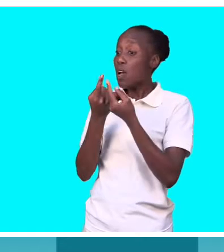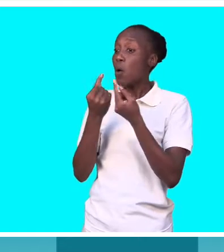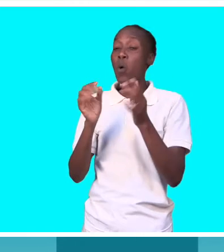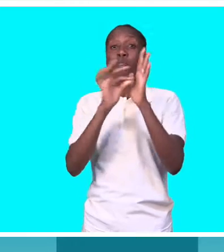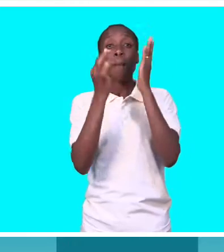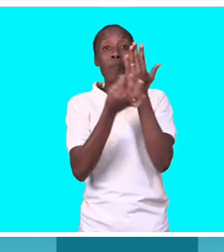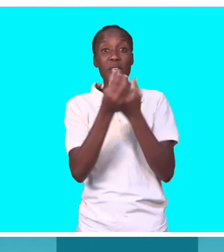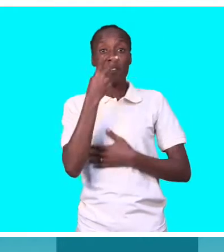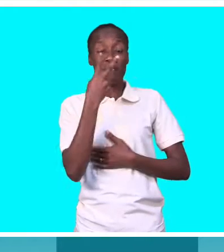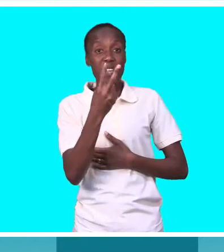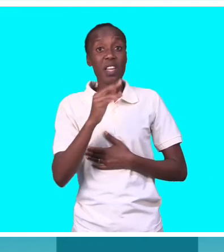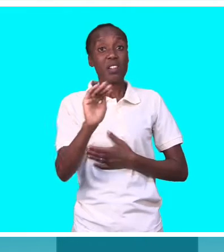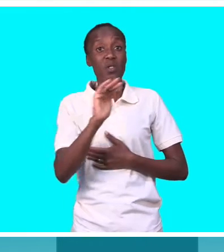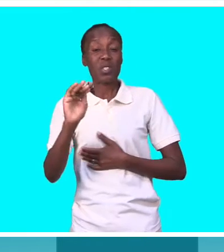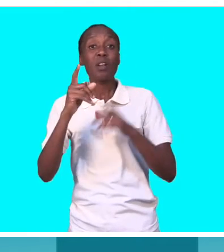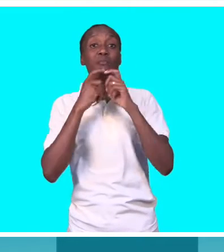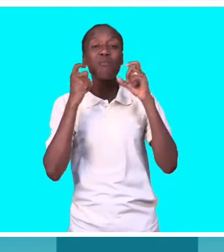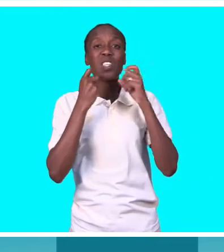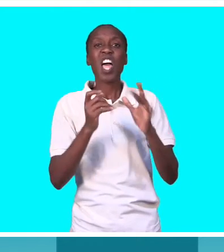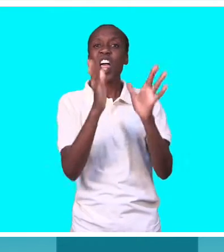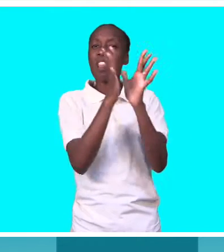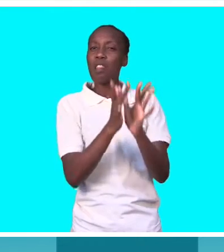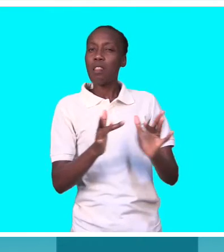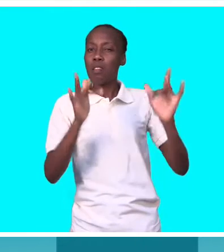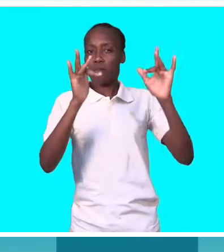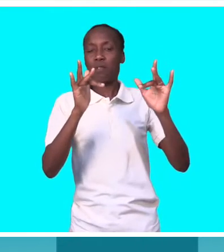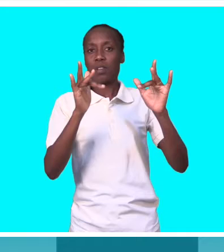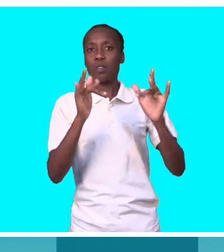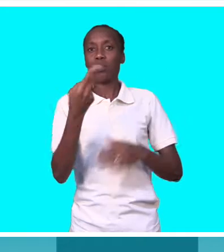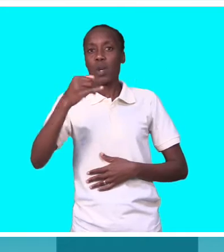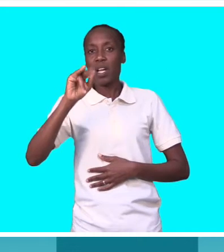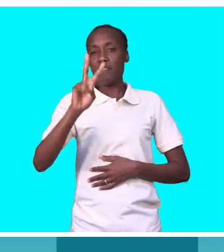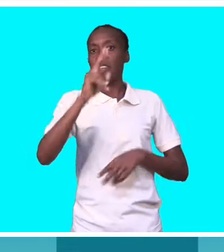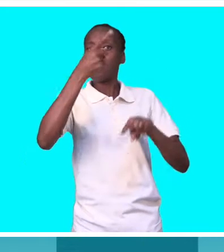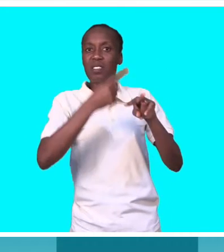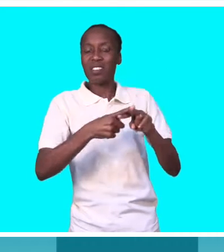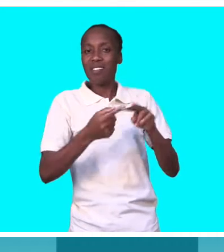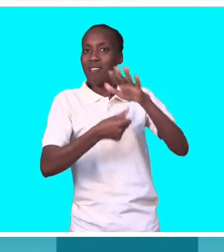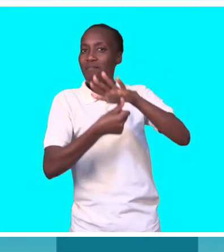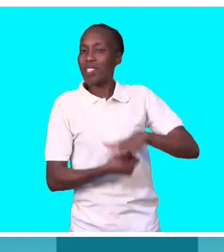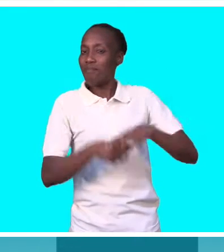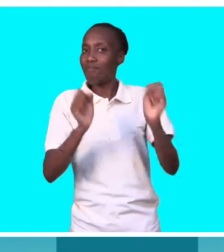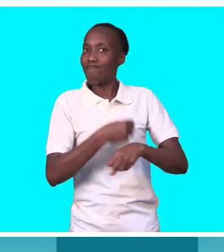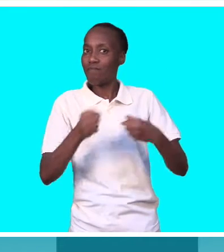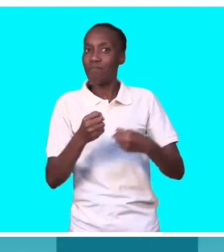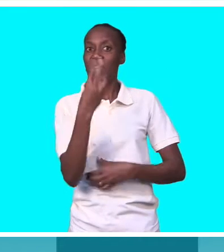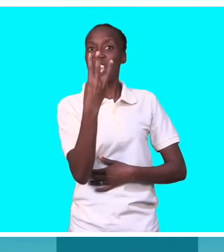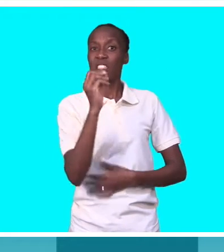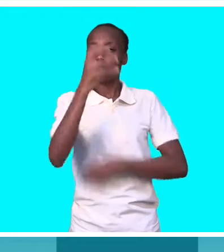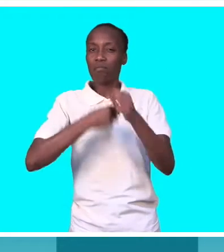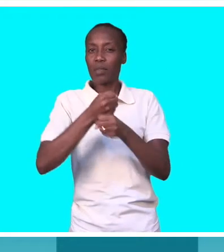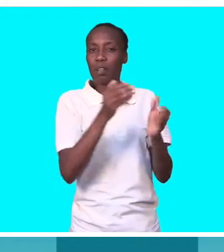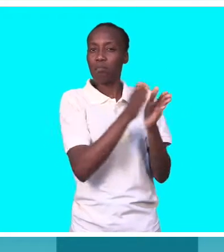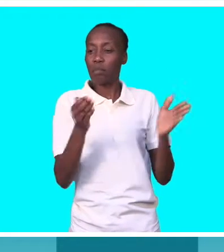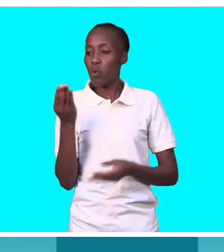HIV-Sida e HIV? Existem ações que visam a mudança do comportamento, mas também